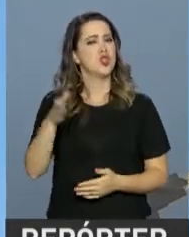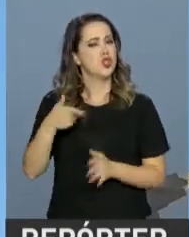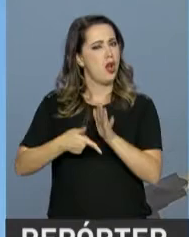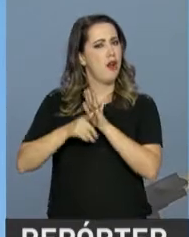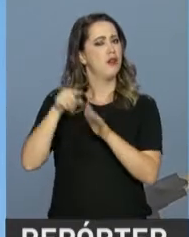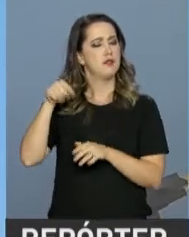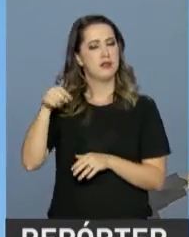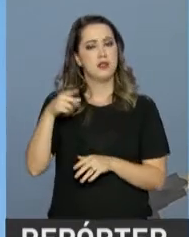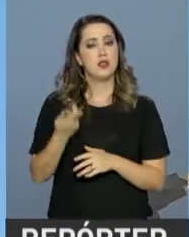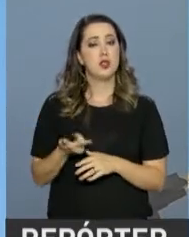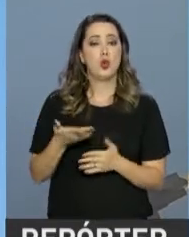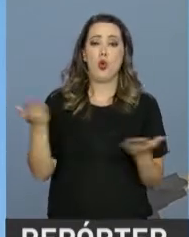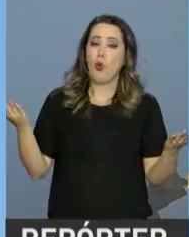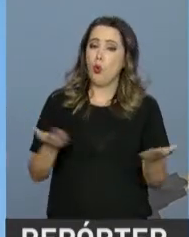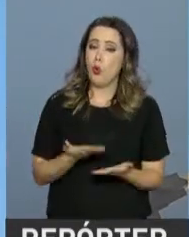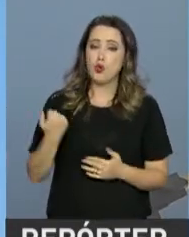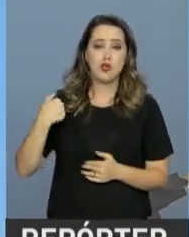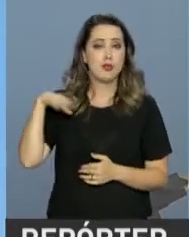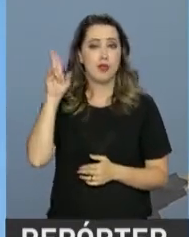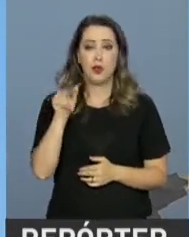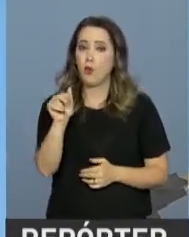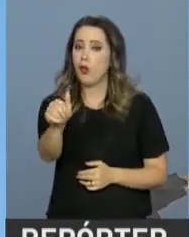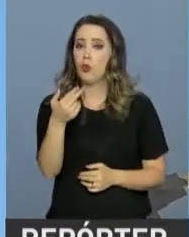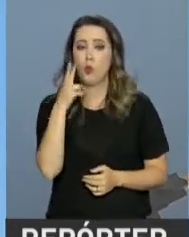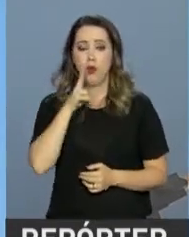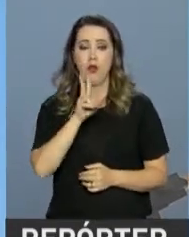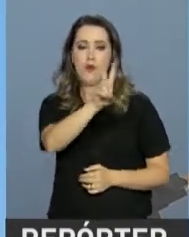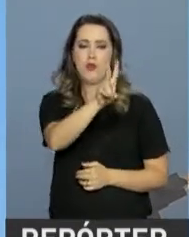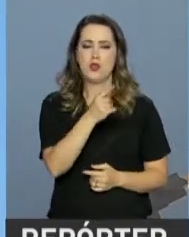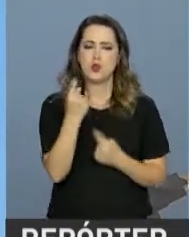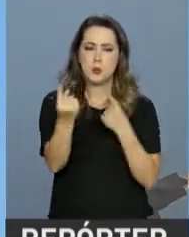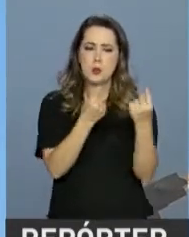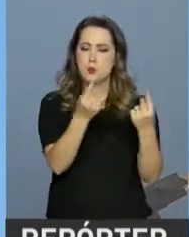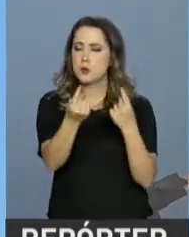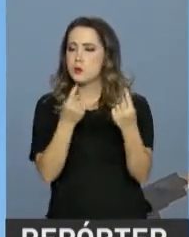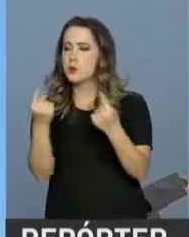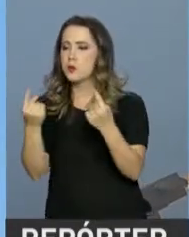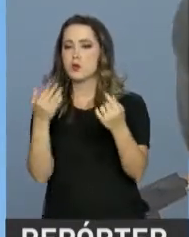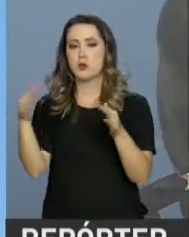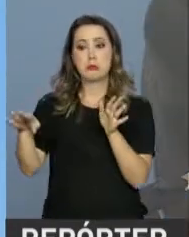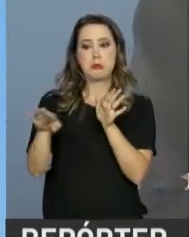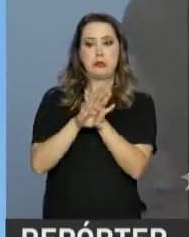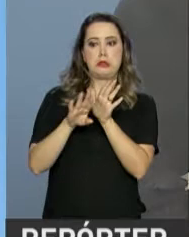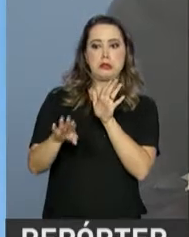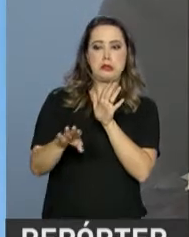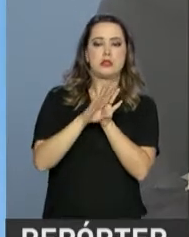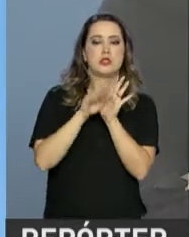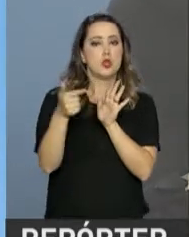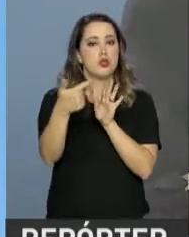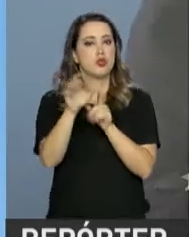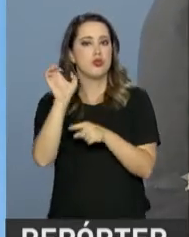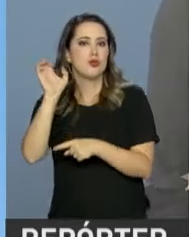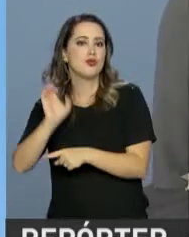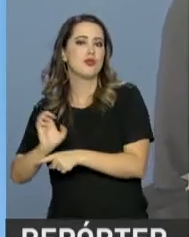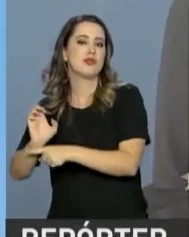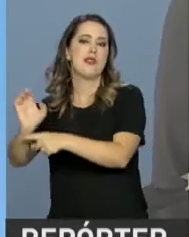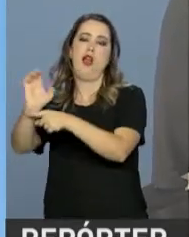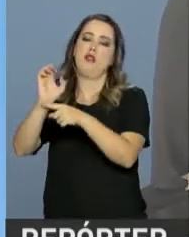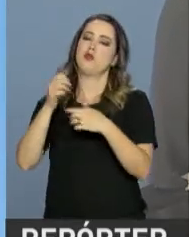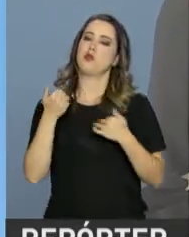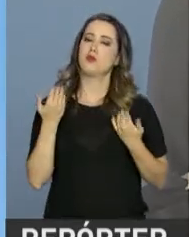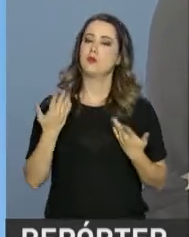aqui e hoje mais do que nunca eu verifico quantos e quantos pacientes vinham dos outros estados e vindo dos outros